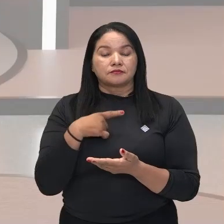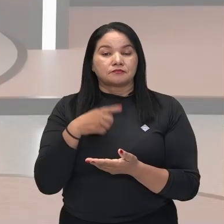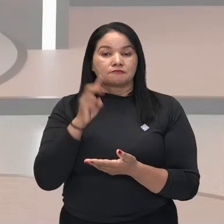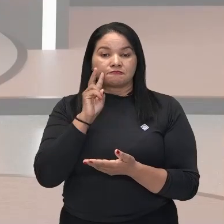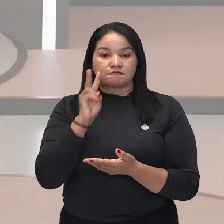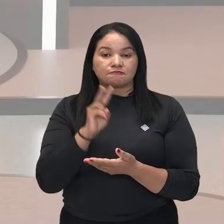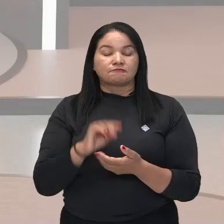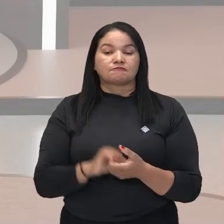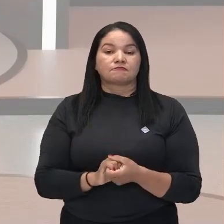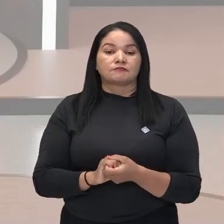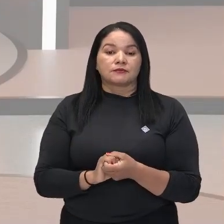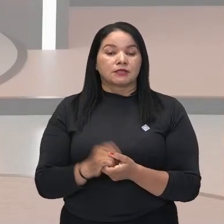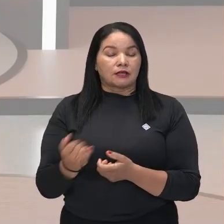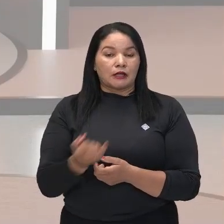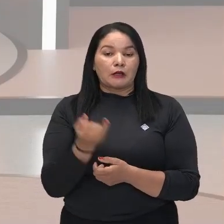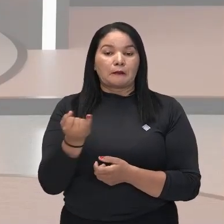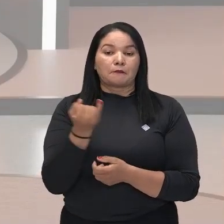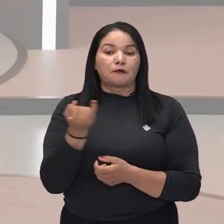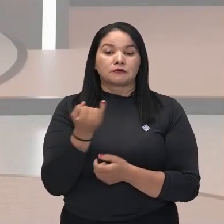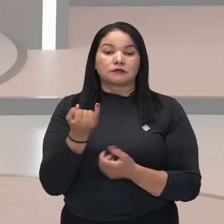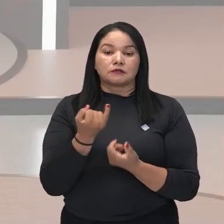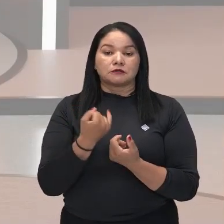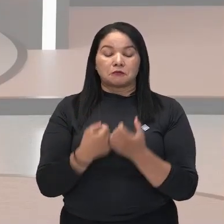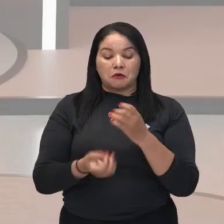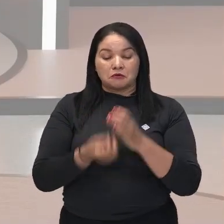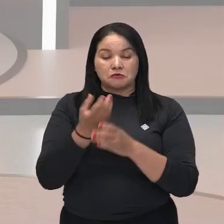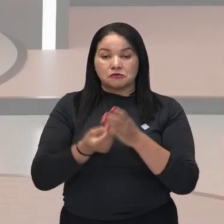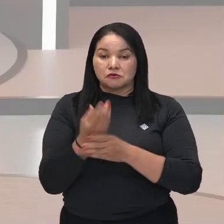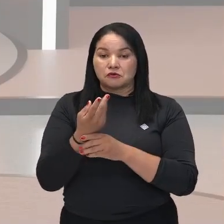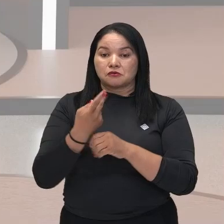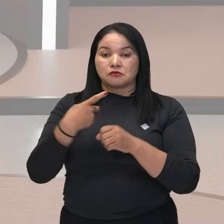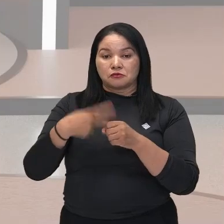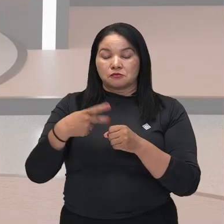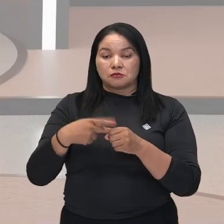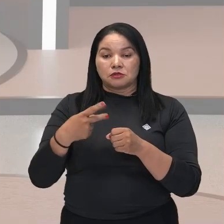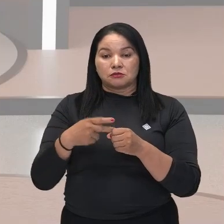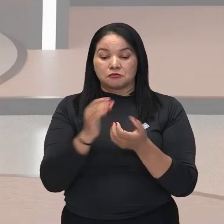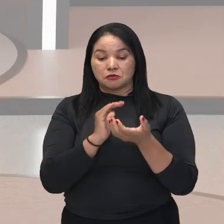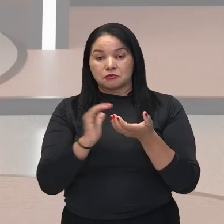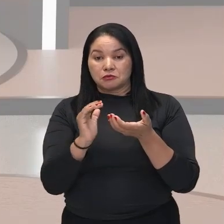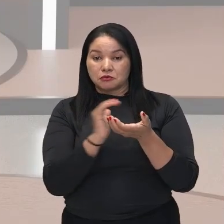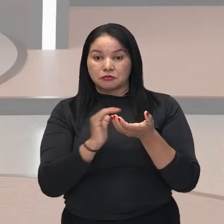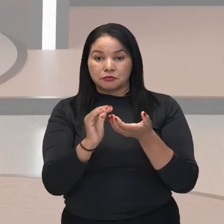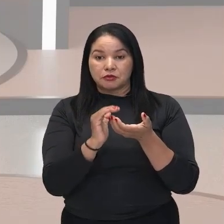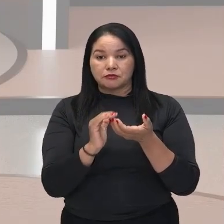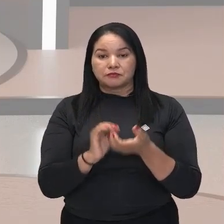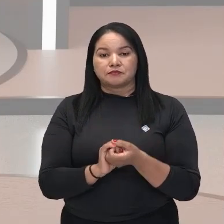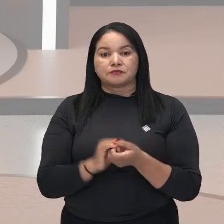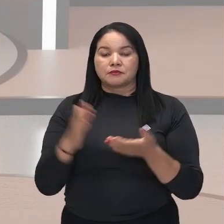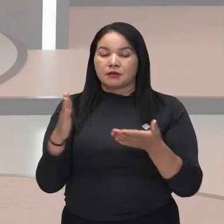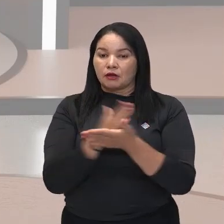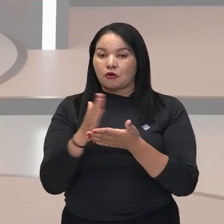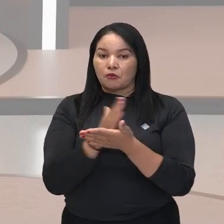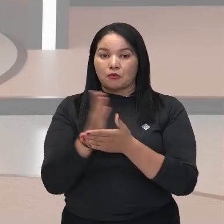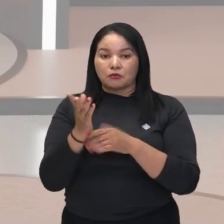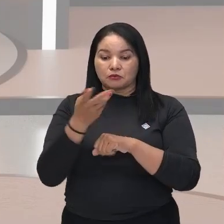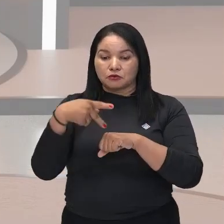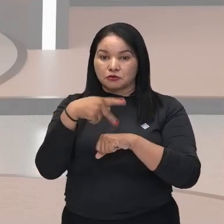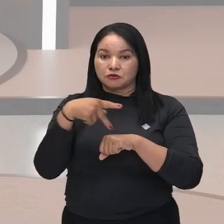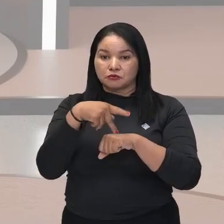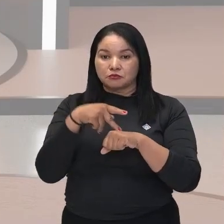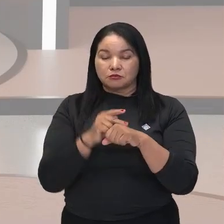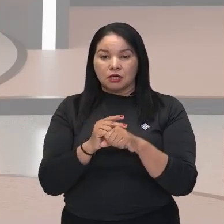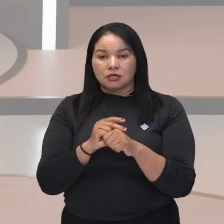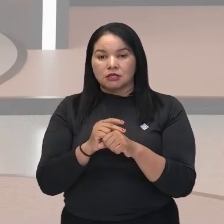observa, né, a importância dessa produção aí de petróleo no Oriente Médio. Então, alguns países, né, gente, do Oriente